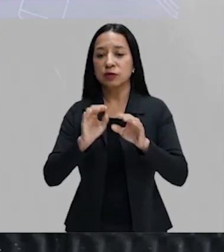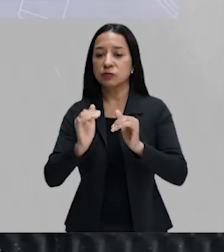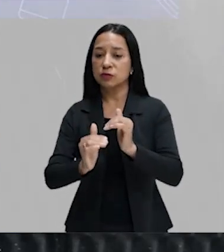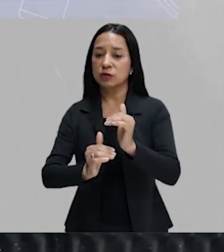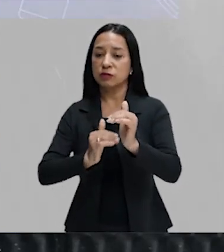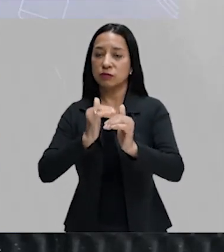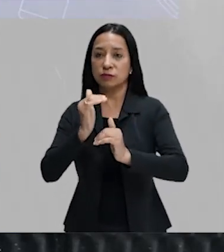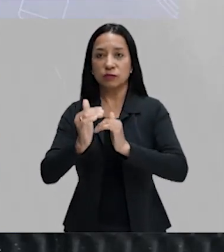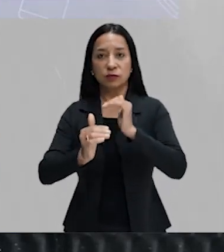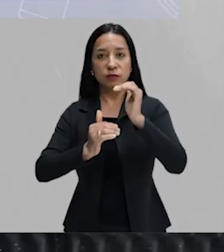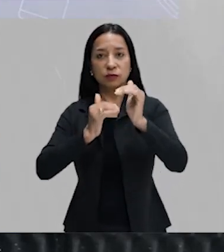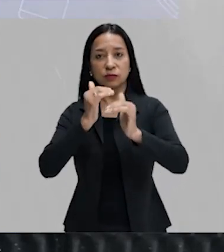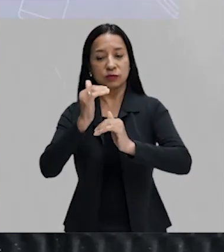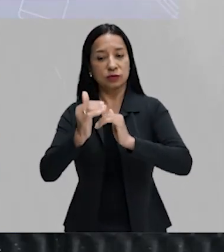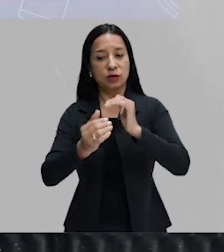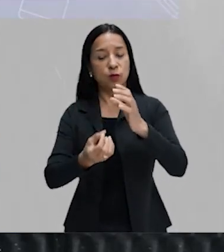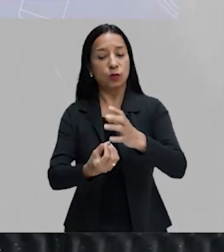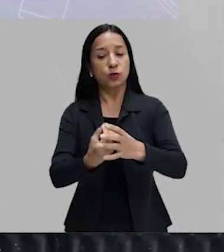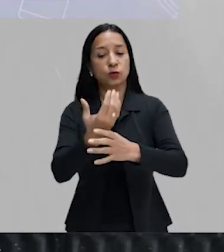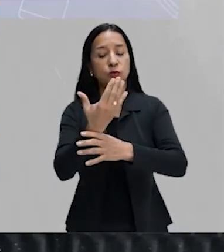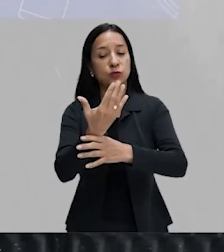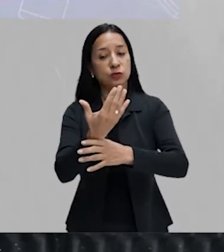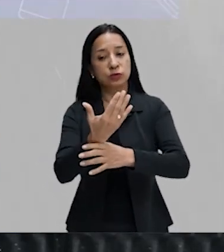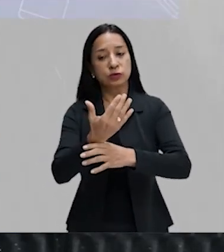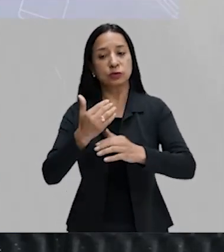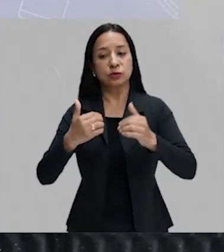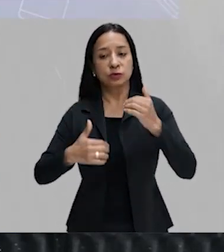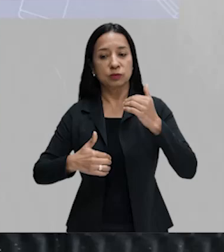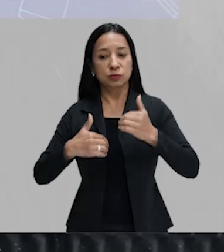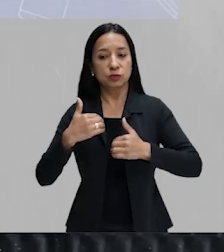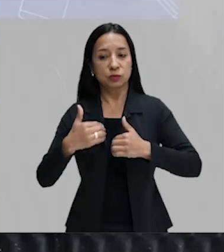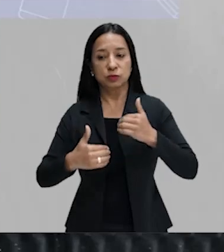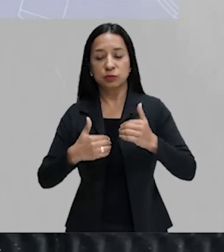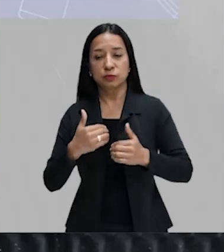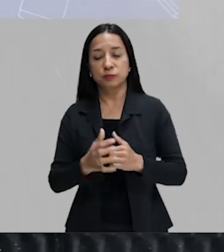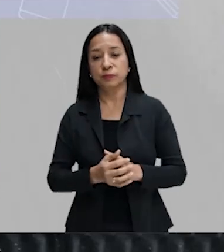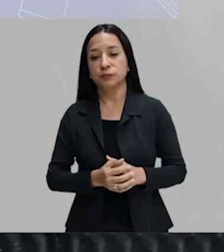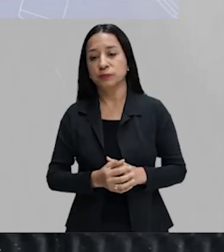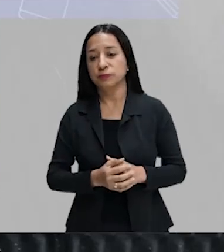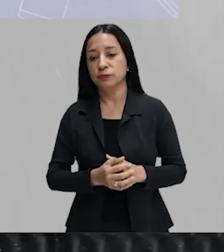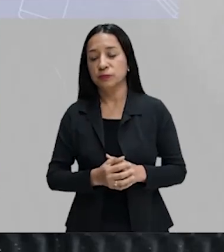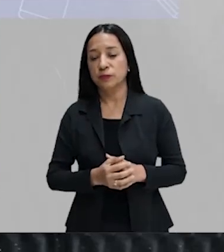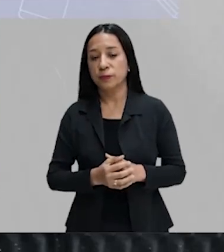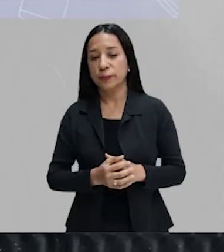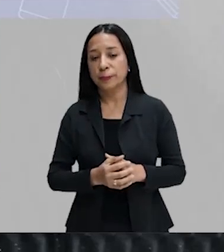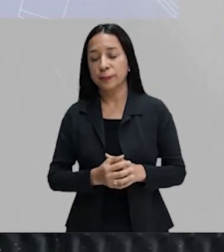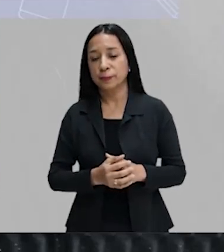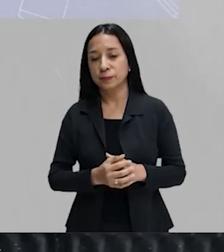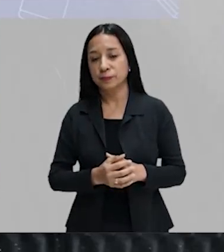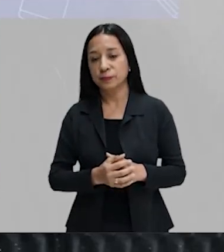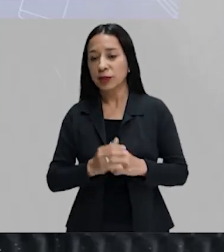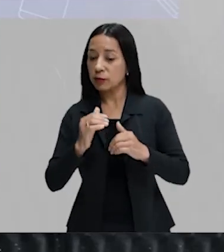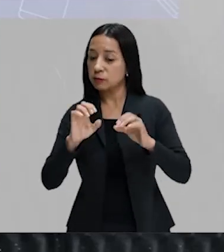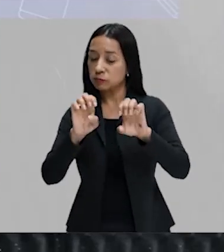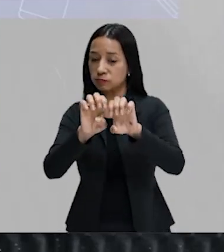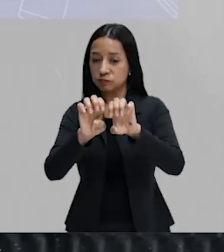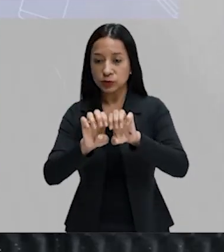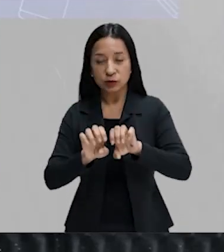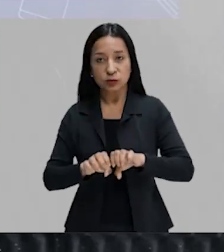foram surgindo ao longo do processo de evolução dos animais, né? Tendências evolutivas na